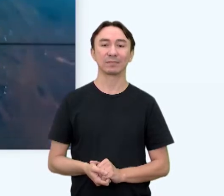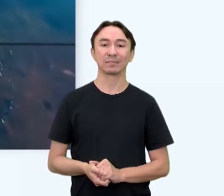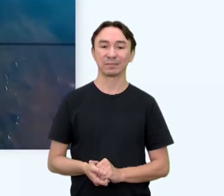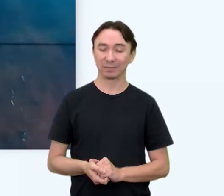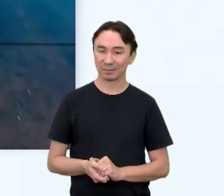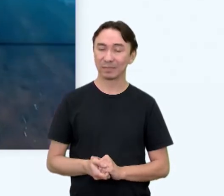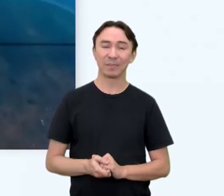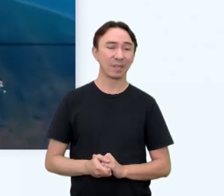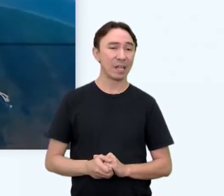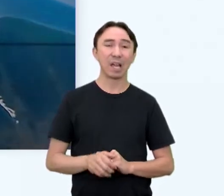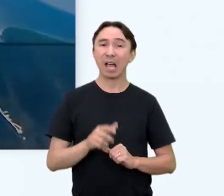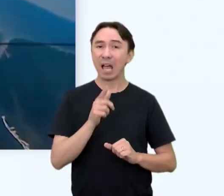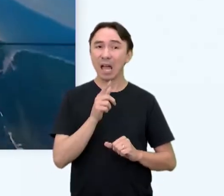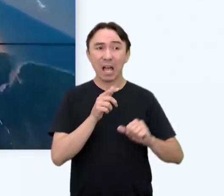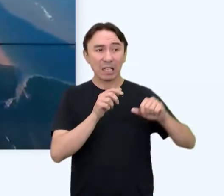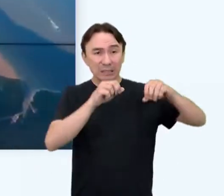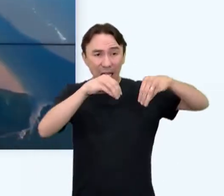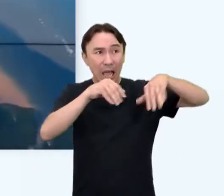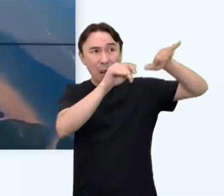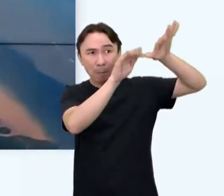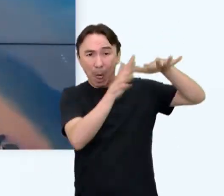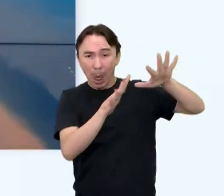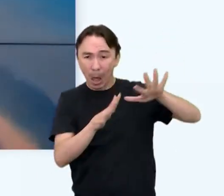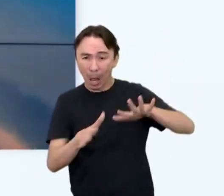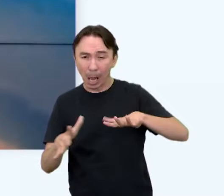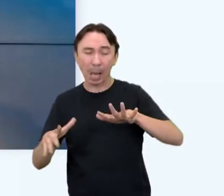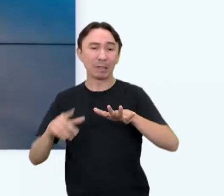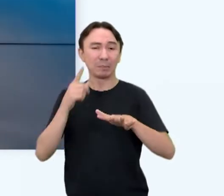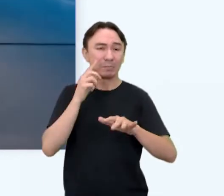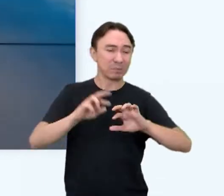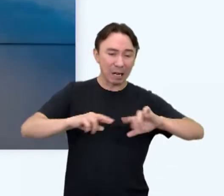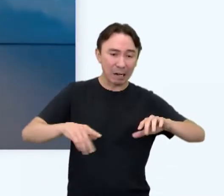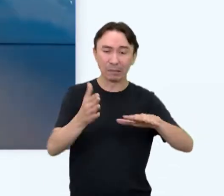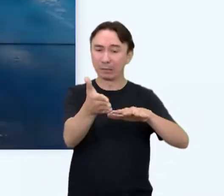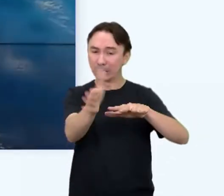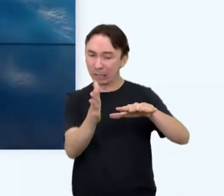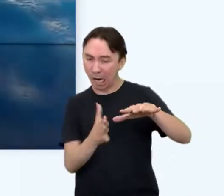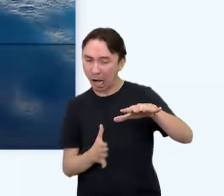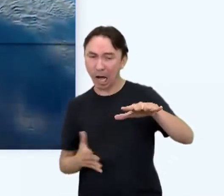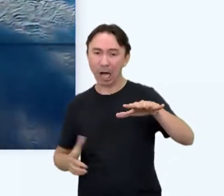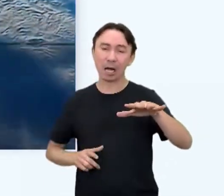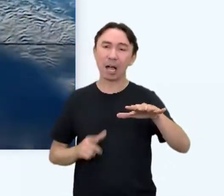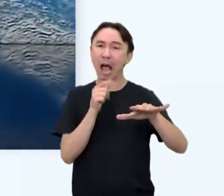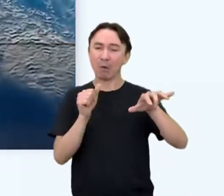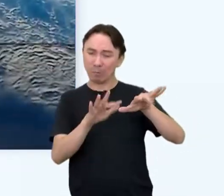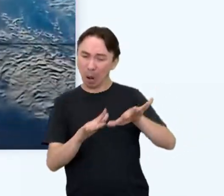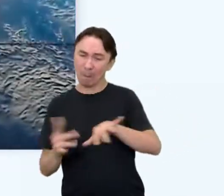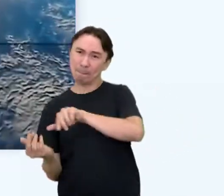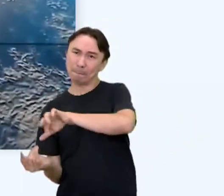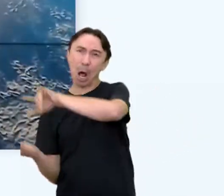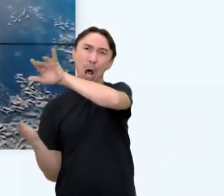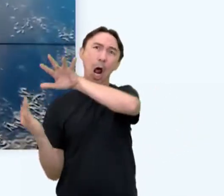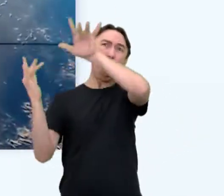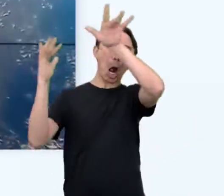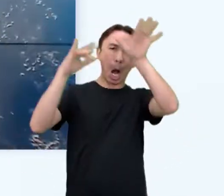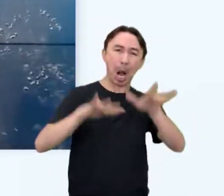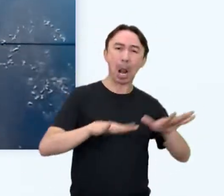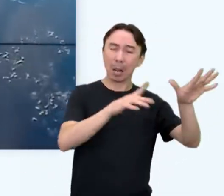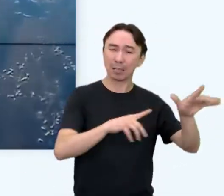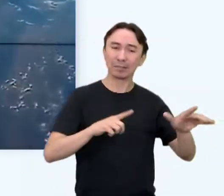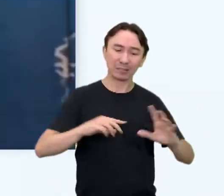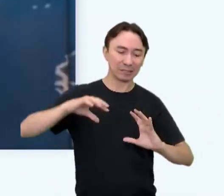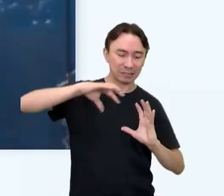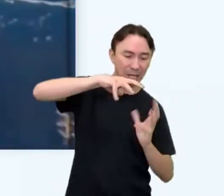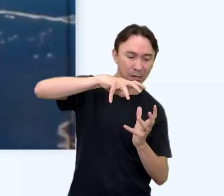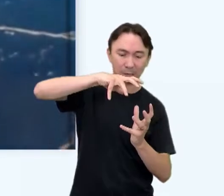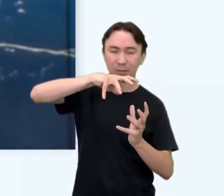Deslizamento de terra, vibração do solo, abertura de falhas no chão, tsunamis, maremotos e também mudanças na rotação da